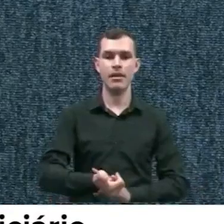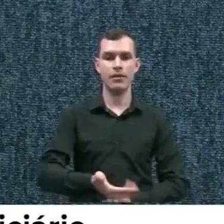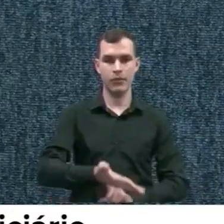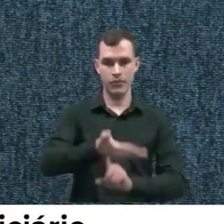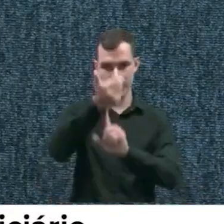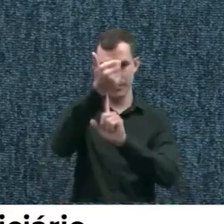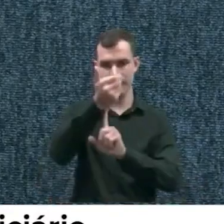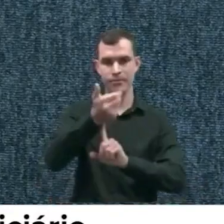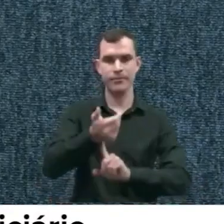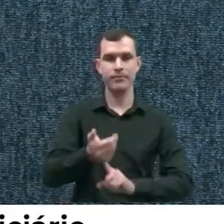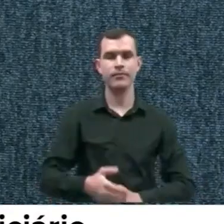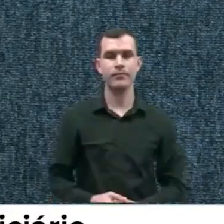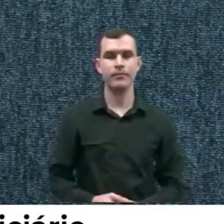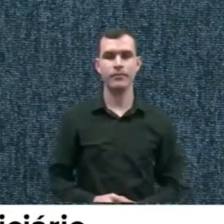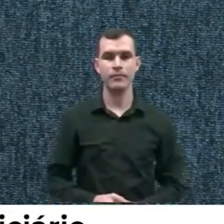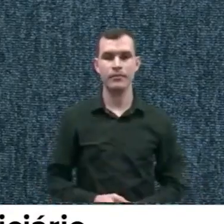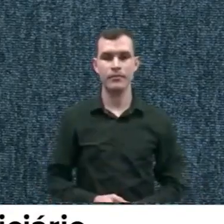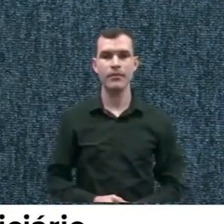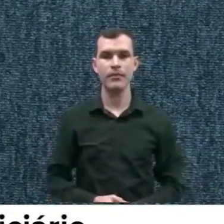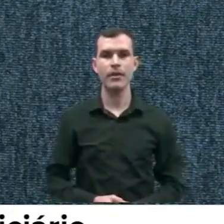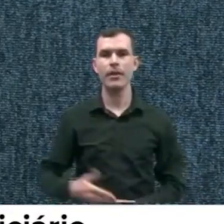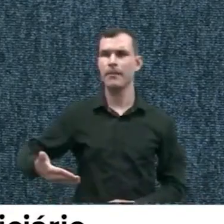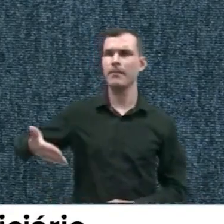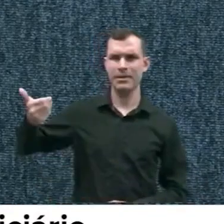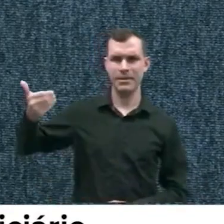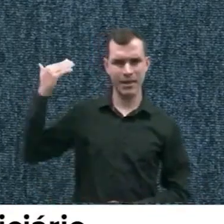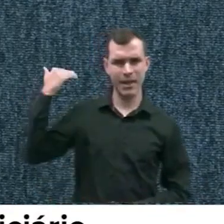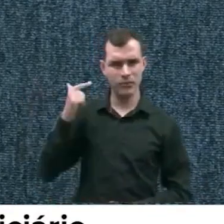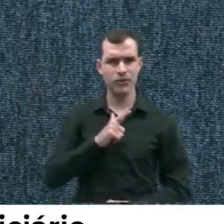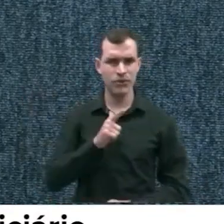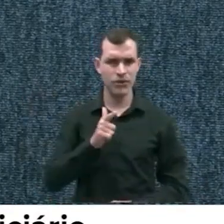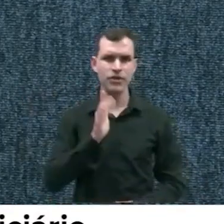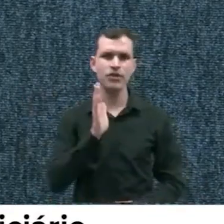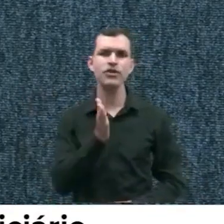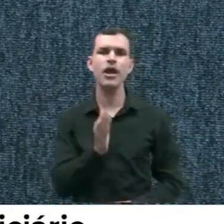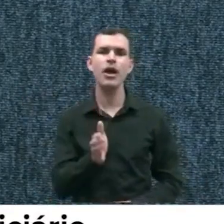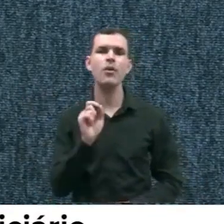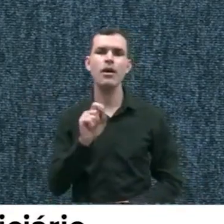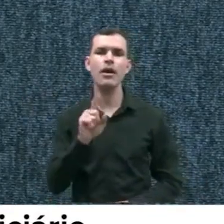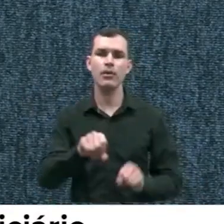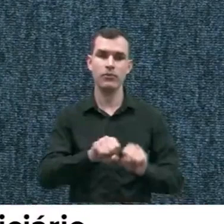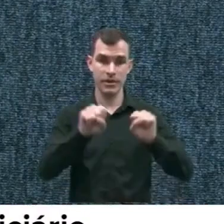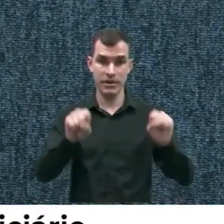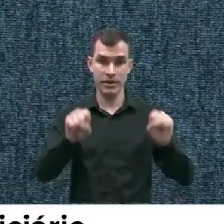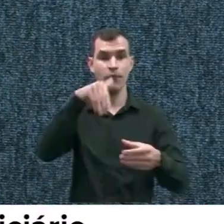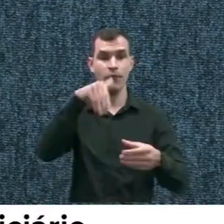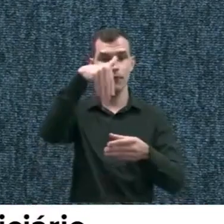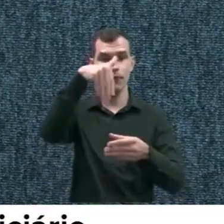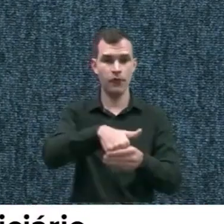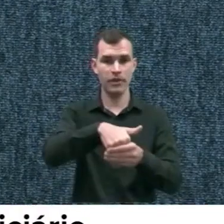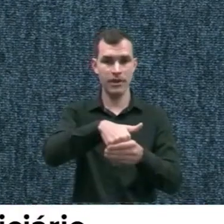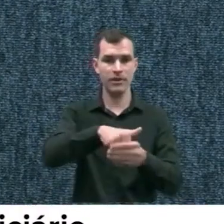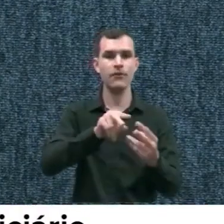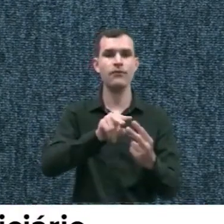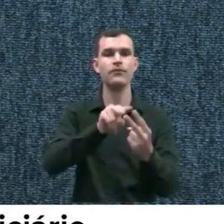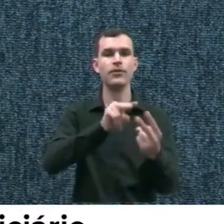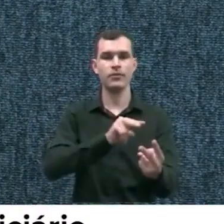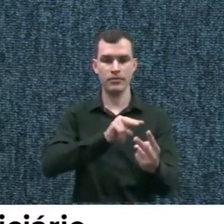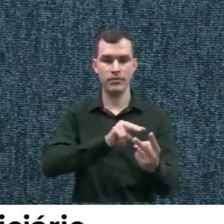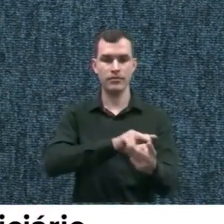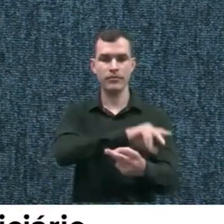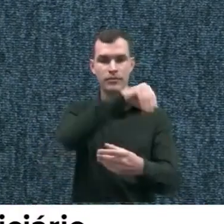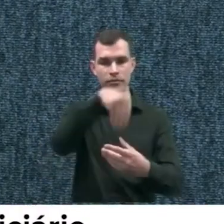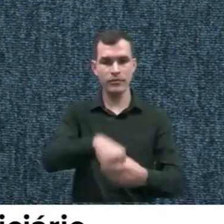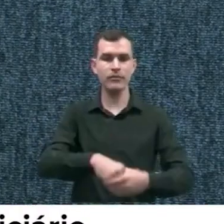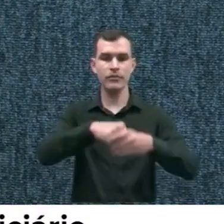sem mencionar o que já tínhamos antes eh que é o sistema de votação eletrônica do Tribunal Superior Eleitoral que é uma coisa